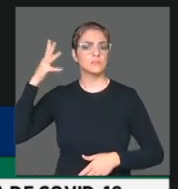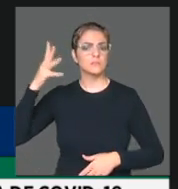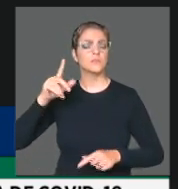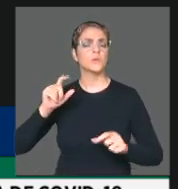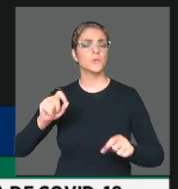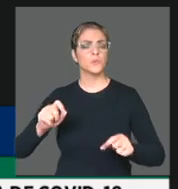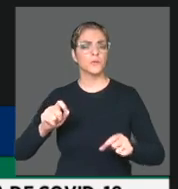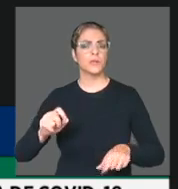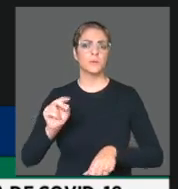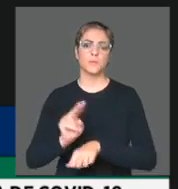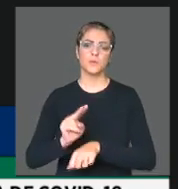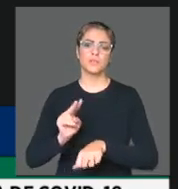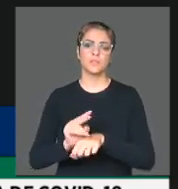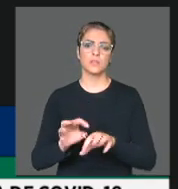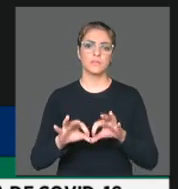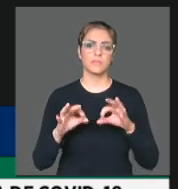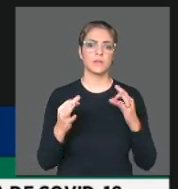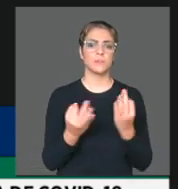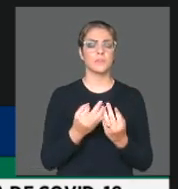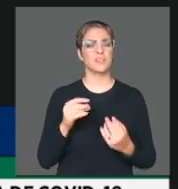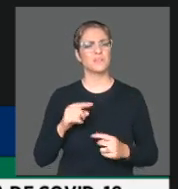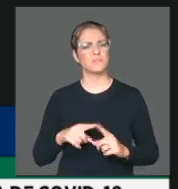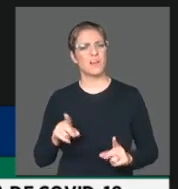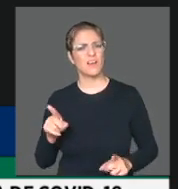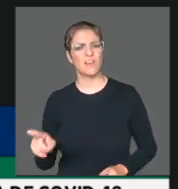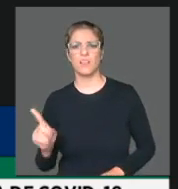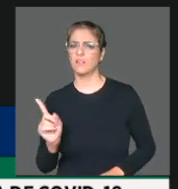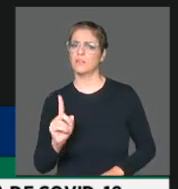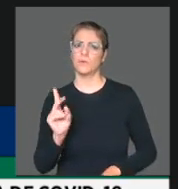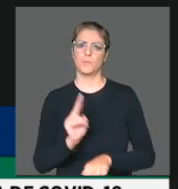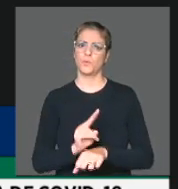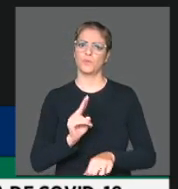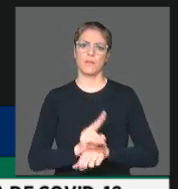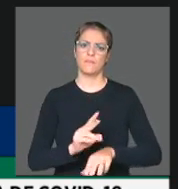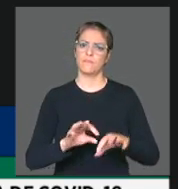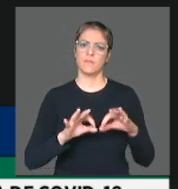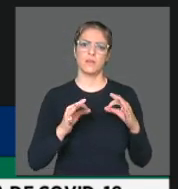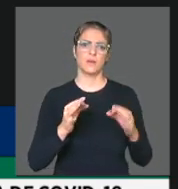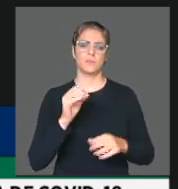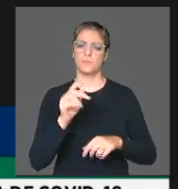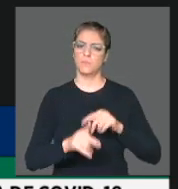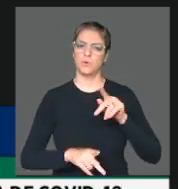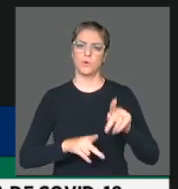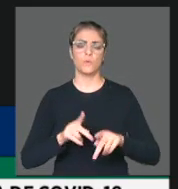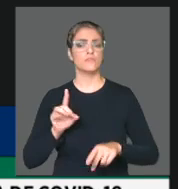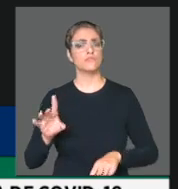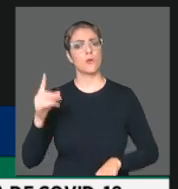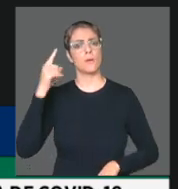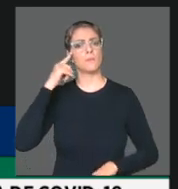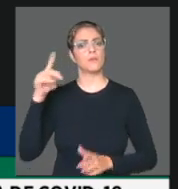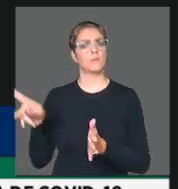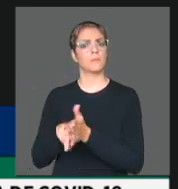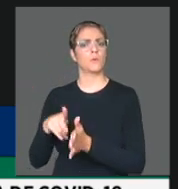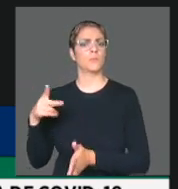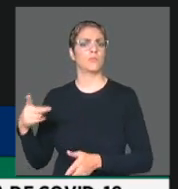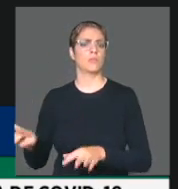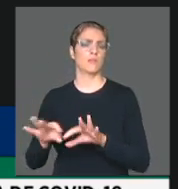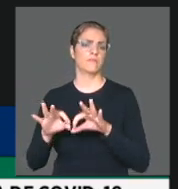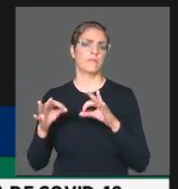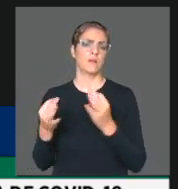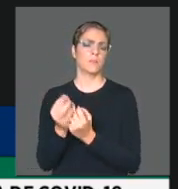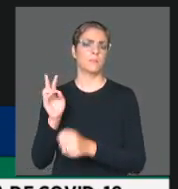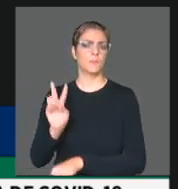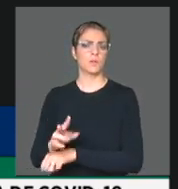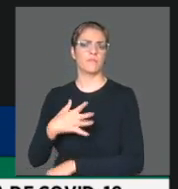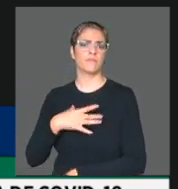os seus filhos e protegendo de coisas que não devia proteger. Envolvimento e investigação sobre rachadinha,